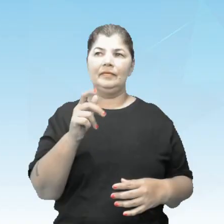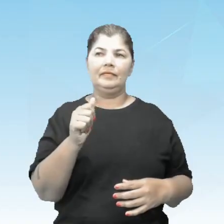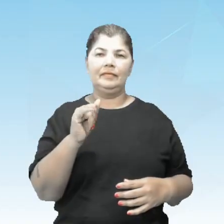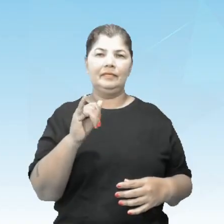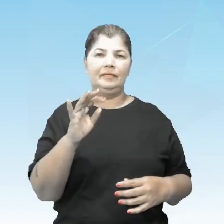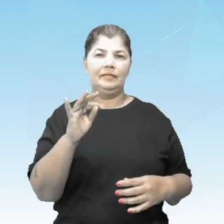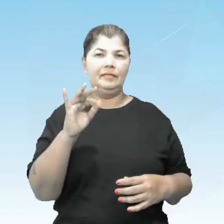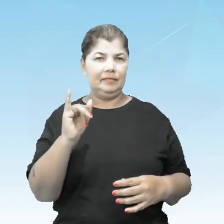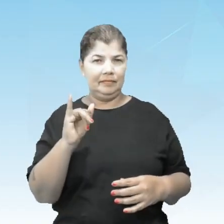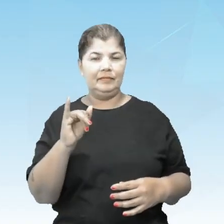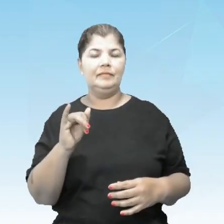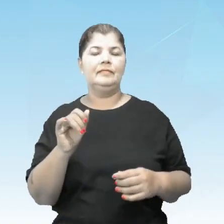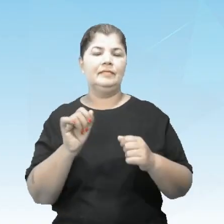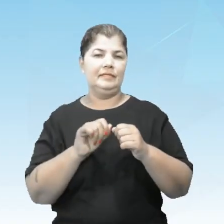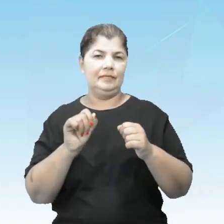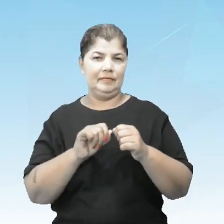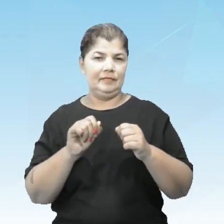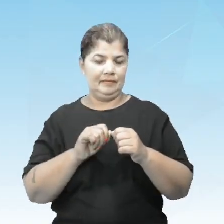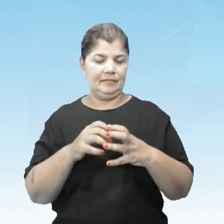Entre